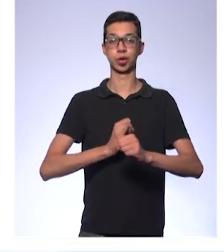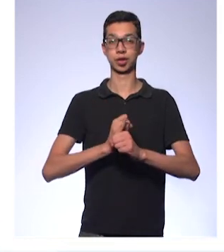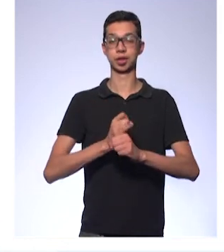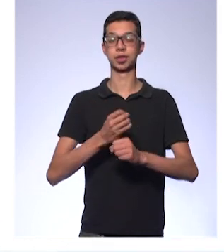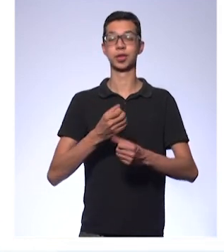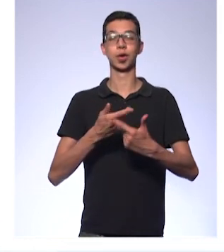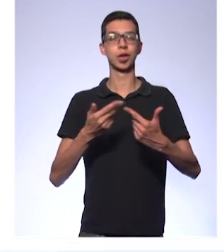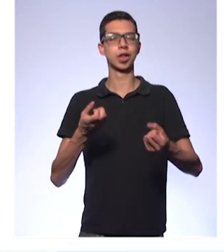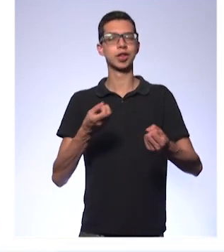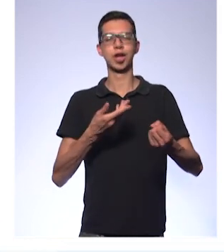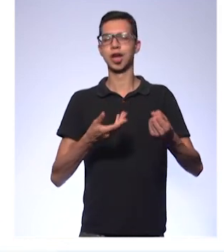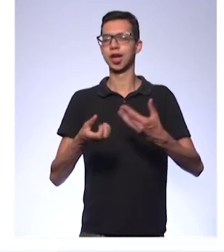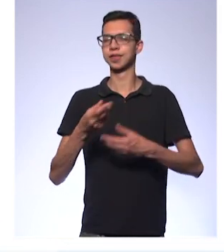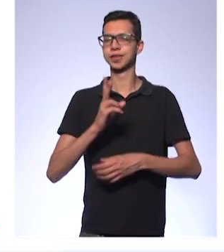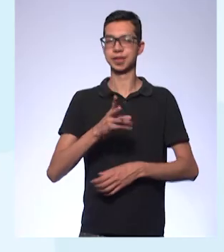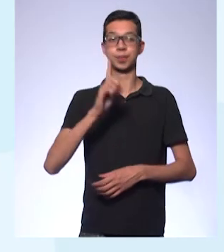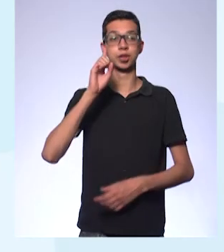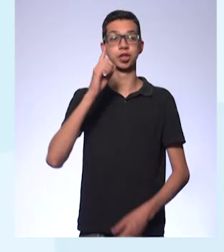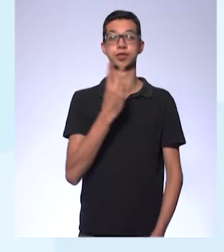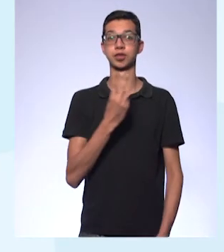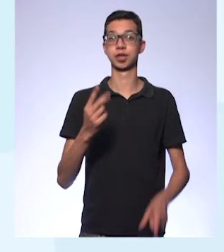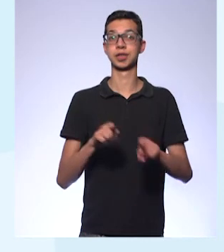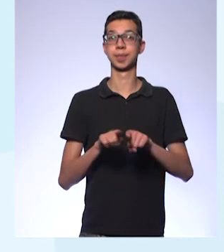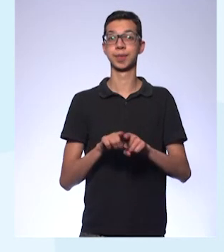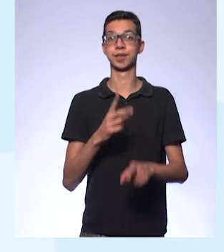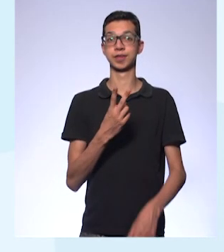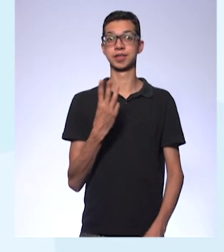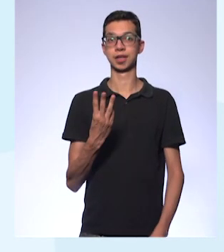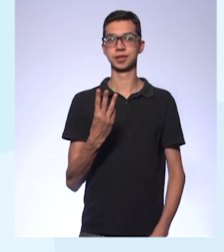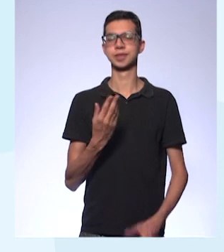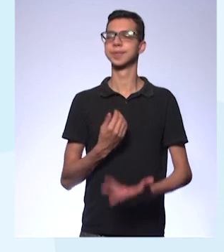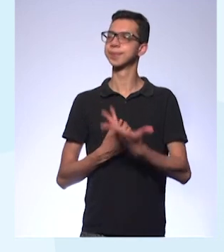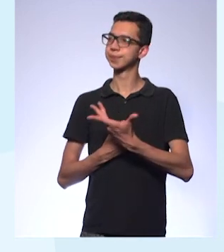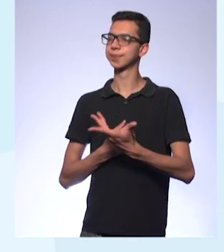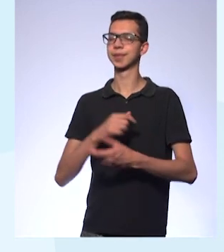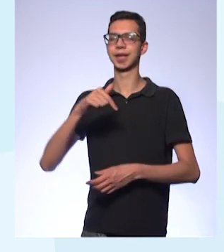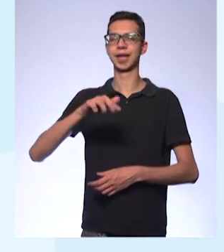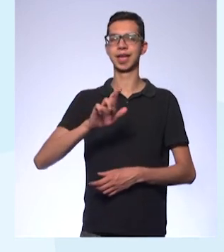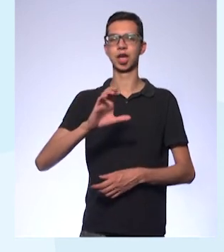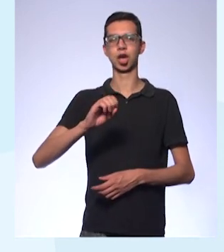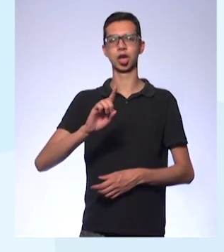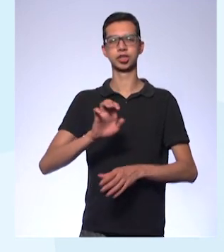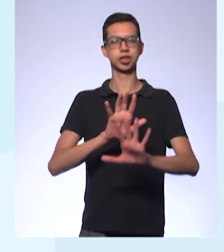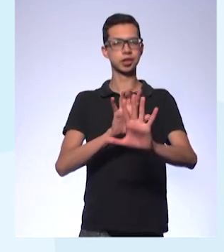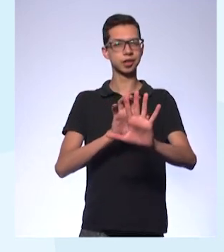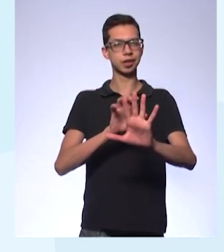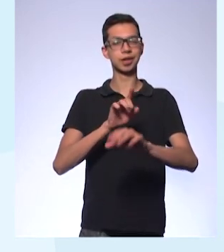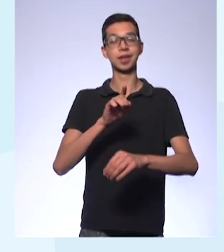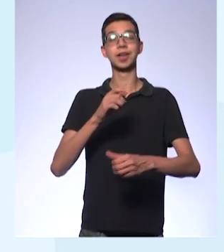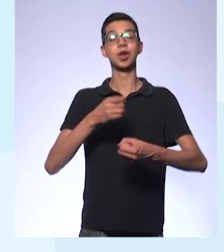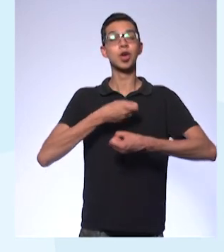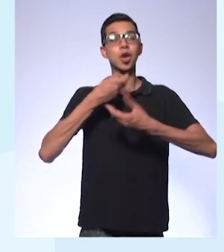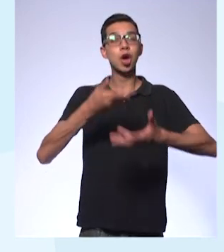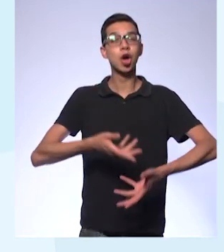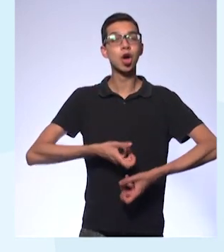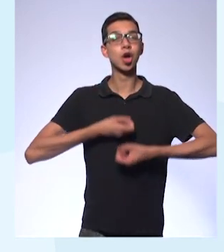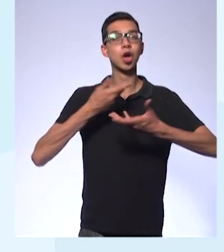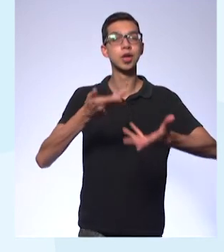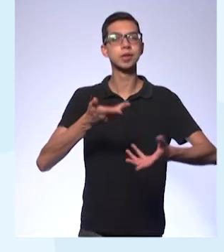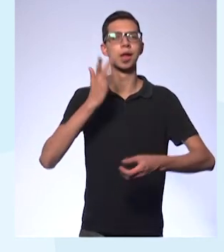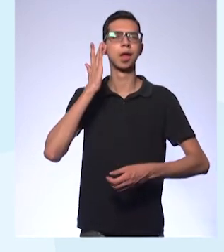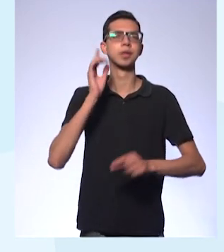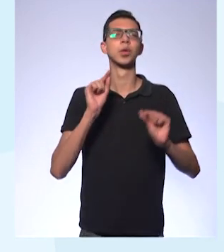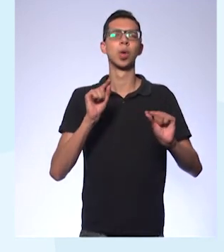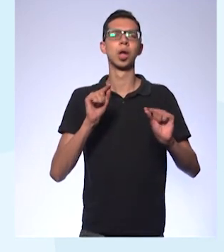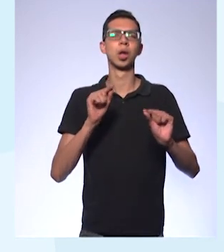dias 22 e 23, e o QR Code para você contar para a gente o que achou da aula que acabou de assistir. Ai, meu